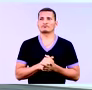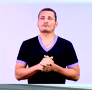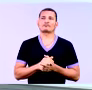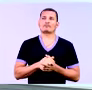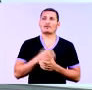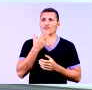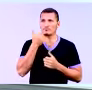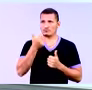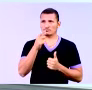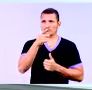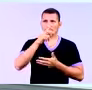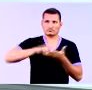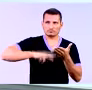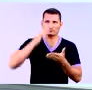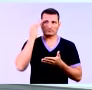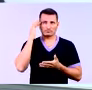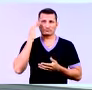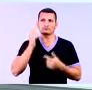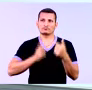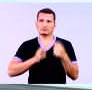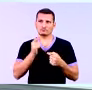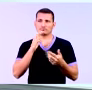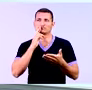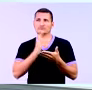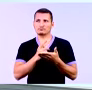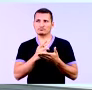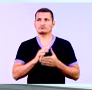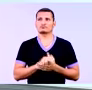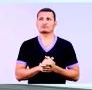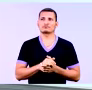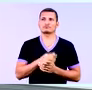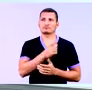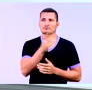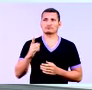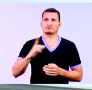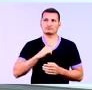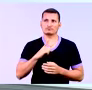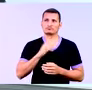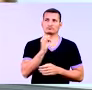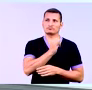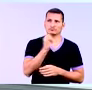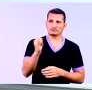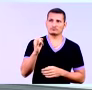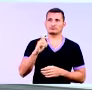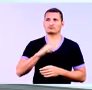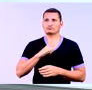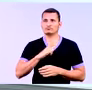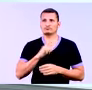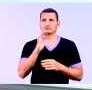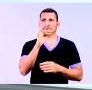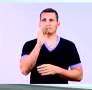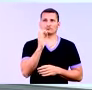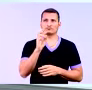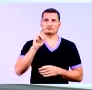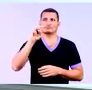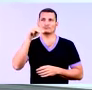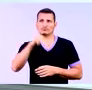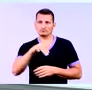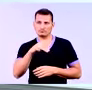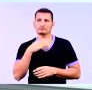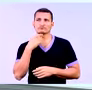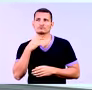leia, entenda, discuta e responda. Vocês têm aí à disposição os tutores, você tem à disposição o fórum para mandar suas